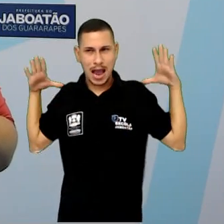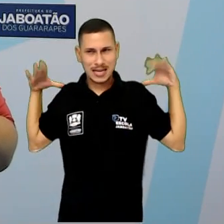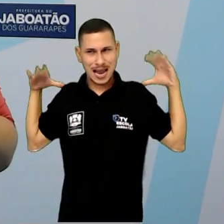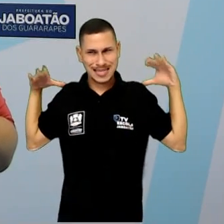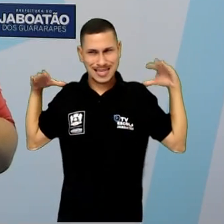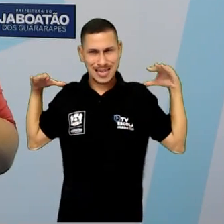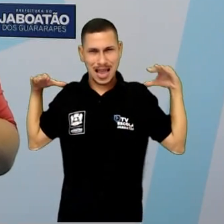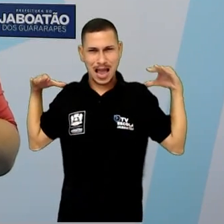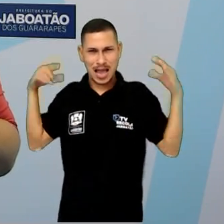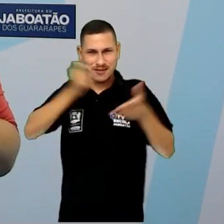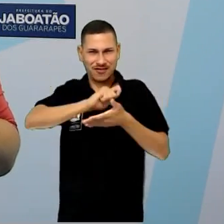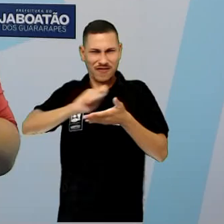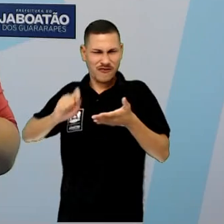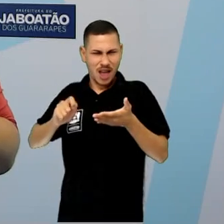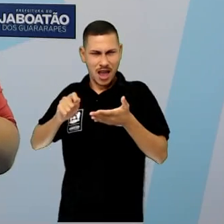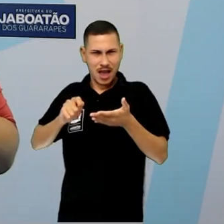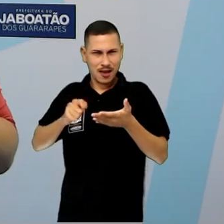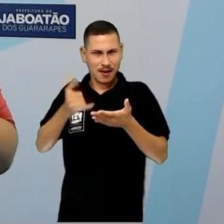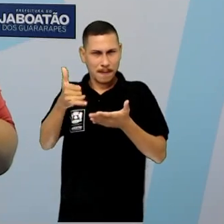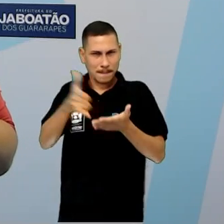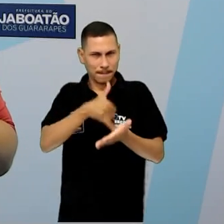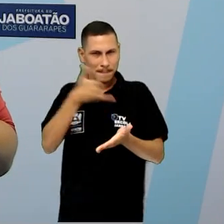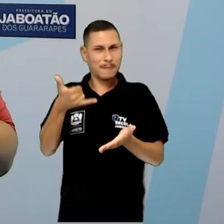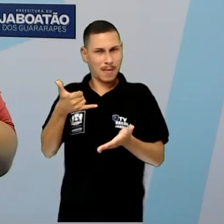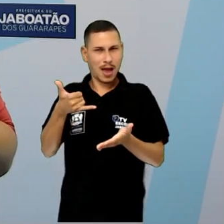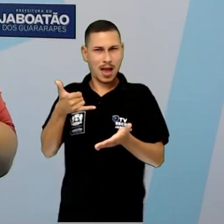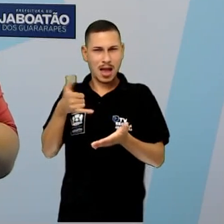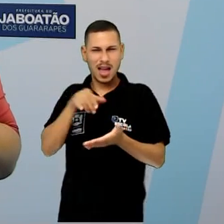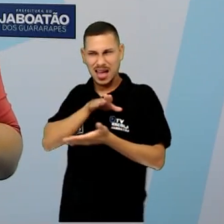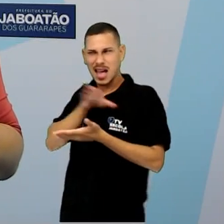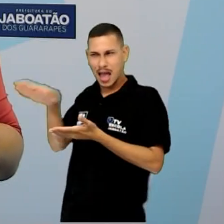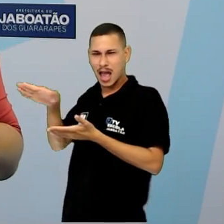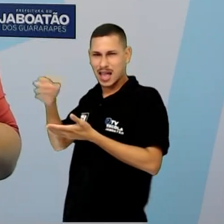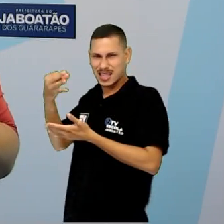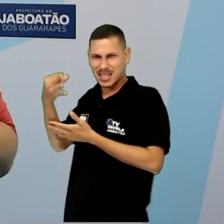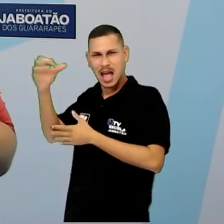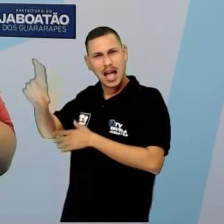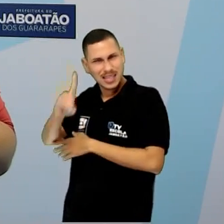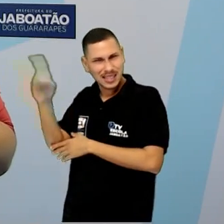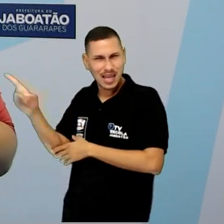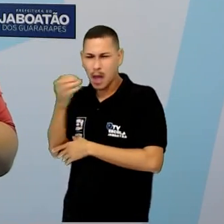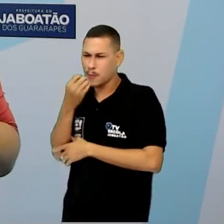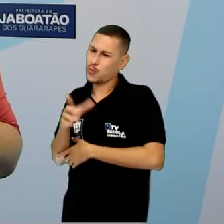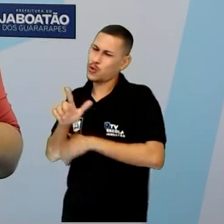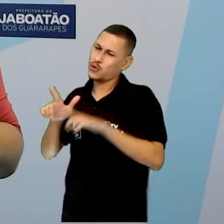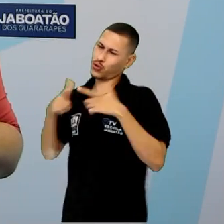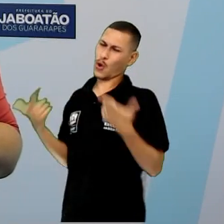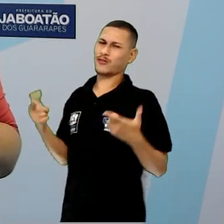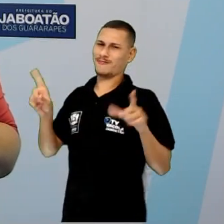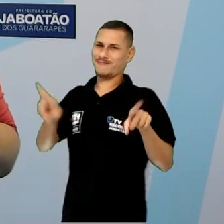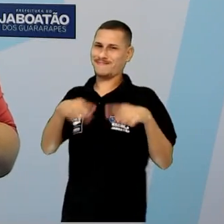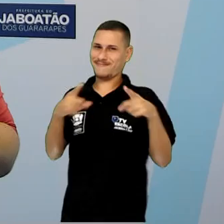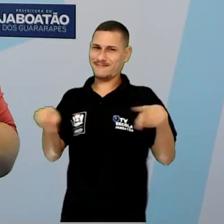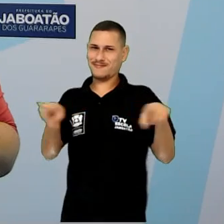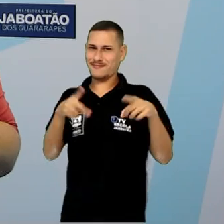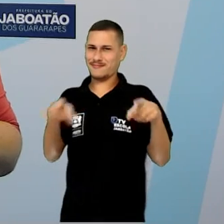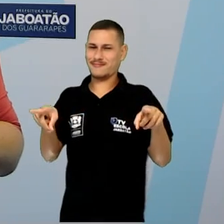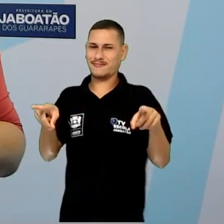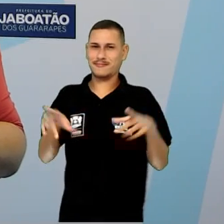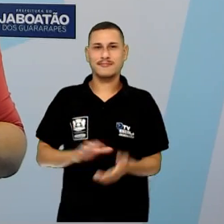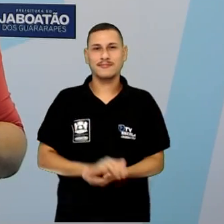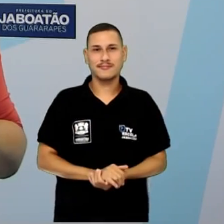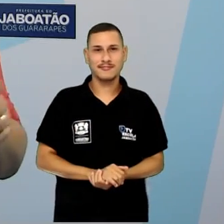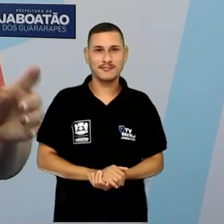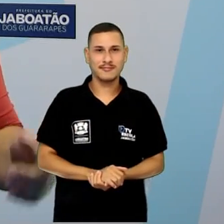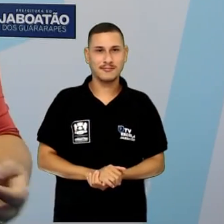preencher a ficha e comparecer ao tempo de 3 dias. Boa sorte, Regente Curió.